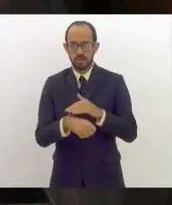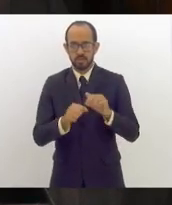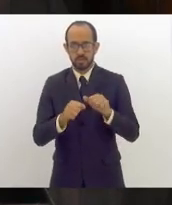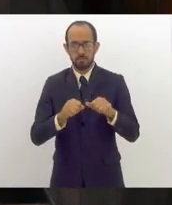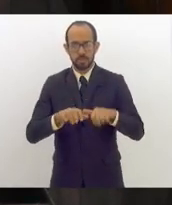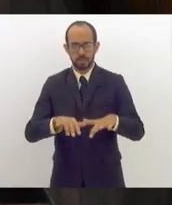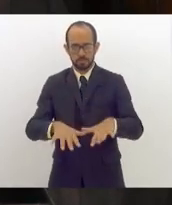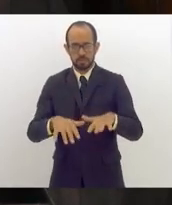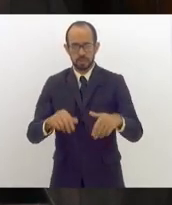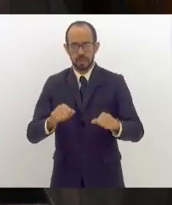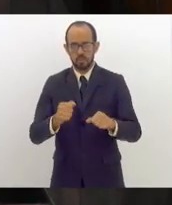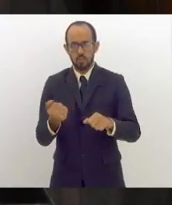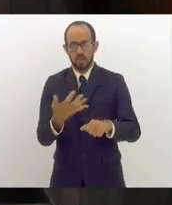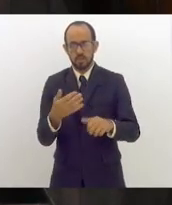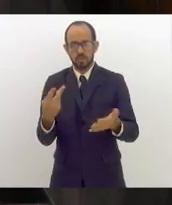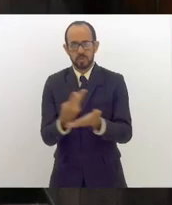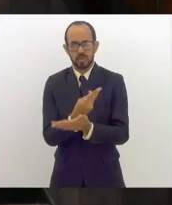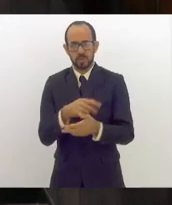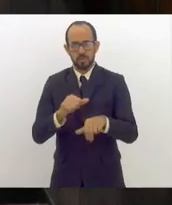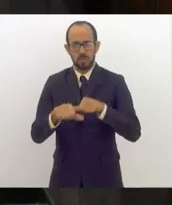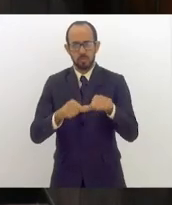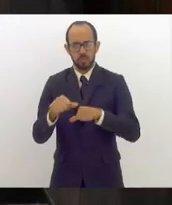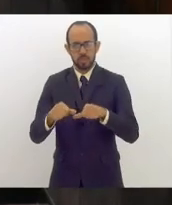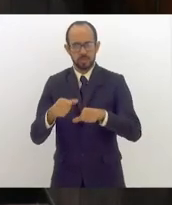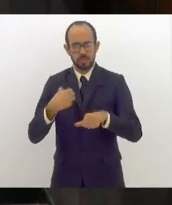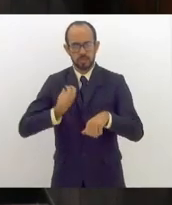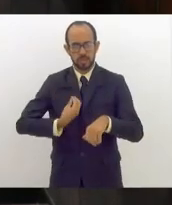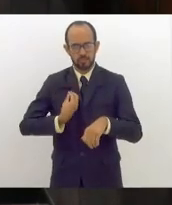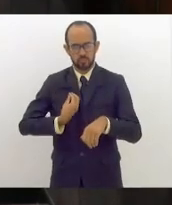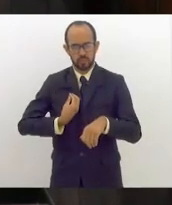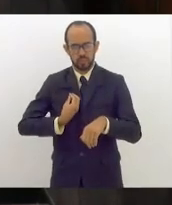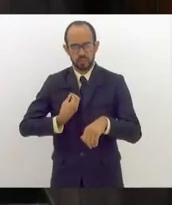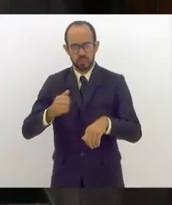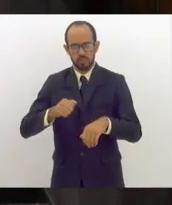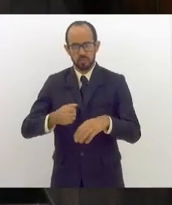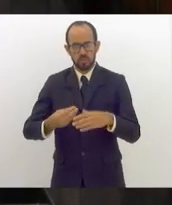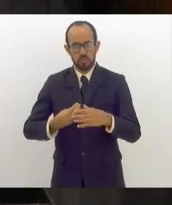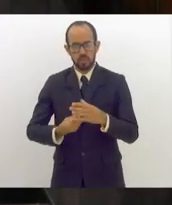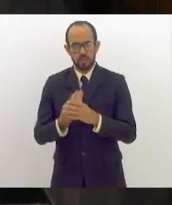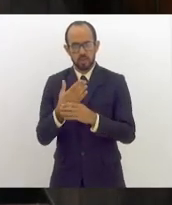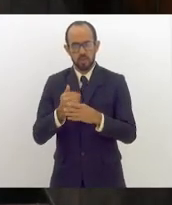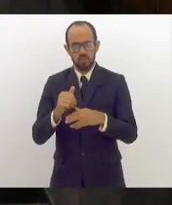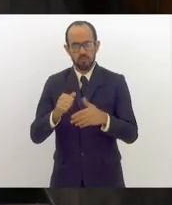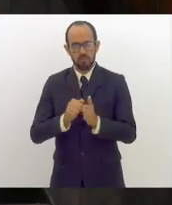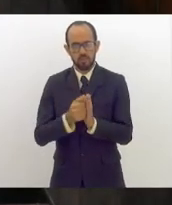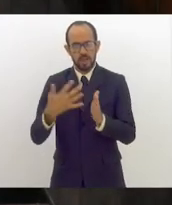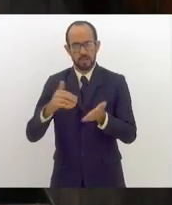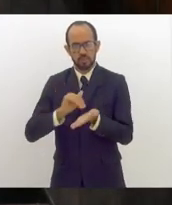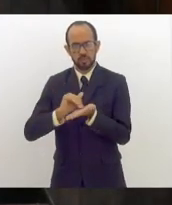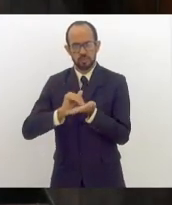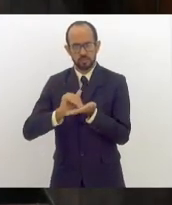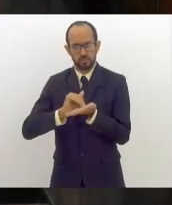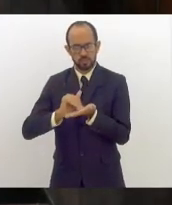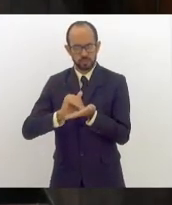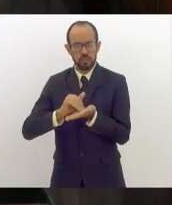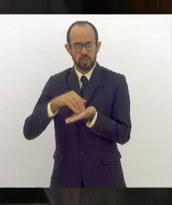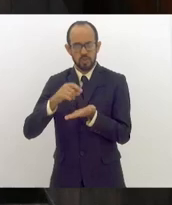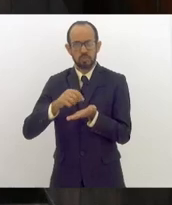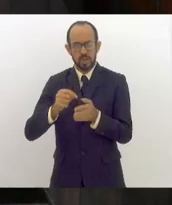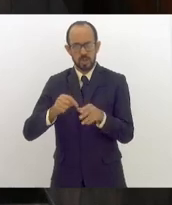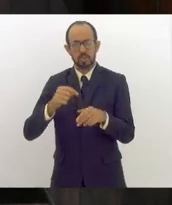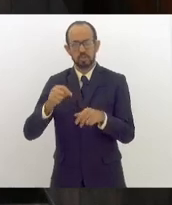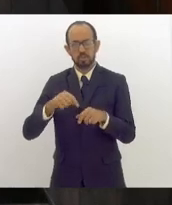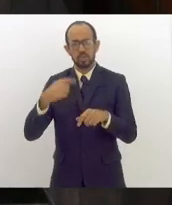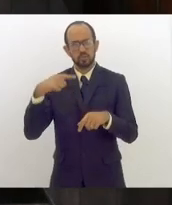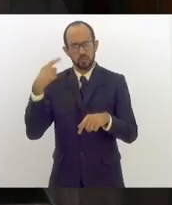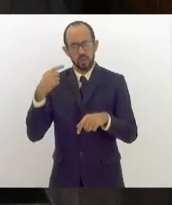uma mudança bruta no nosso estilo de vida vossa excelência inaugurou diversas escritórios para que aqueles advogados que não tinha estrutura pudessem ter computador